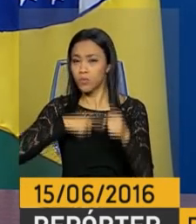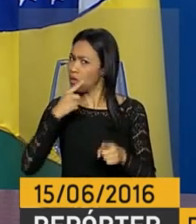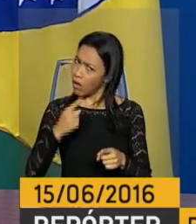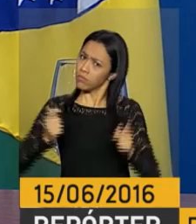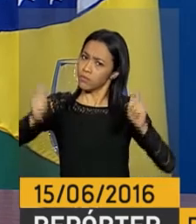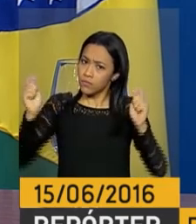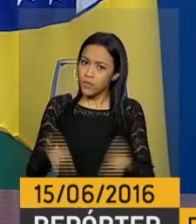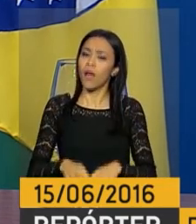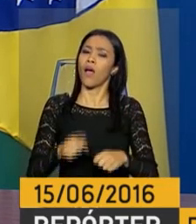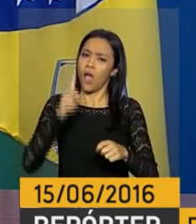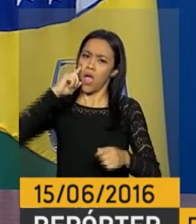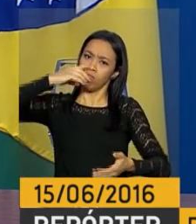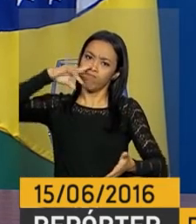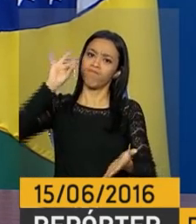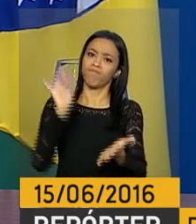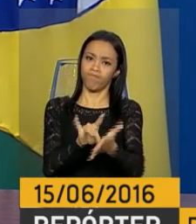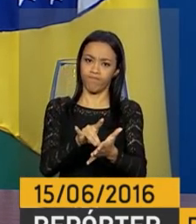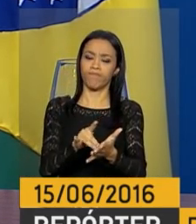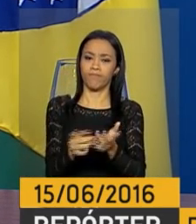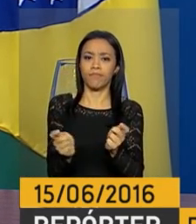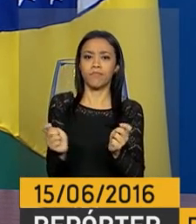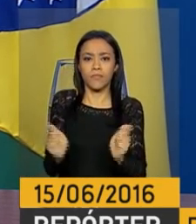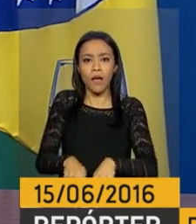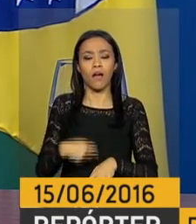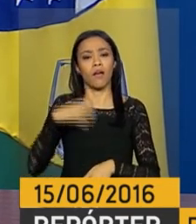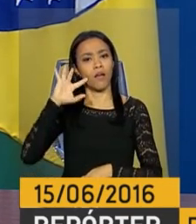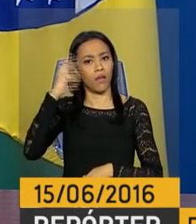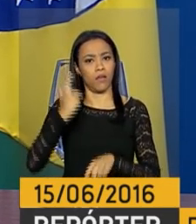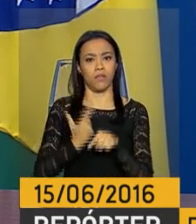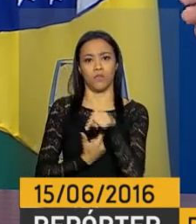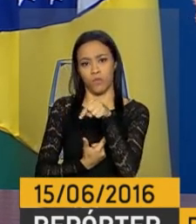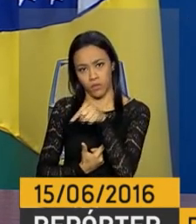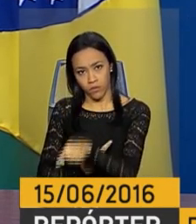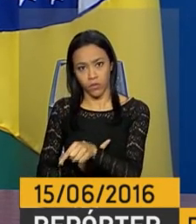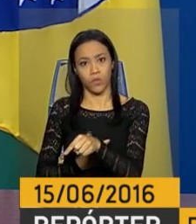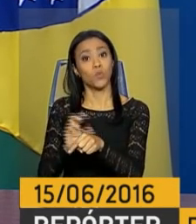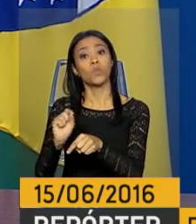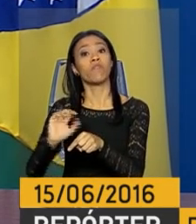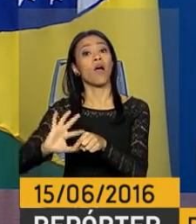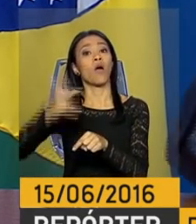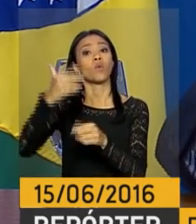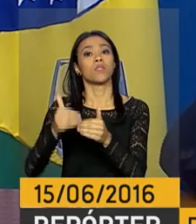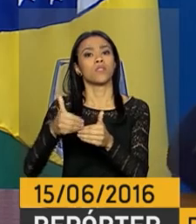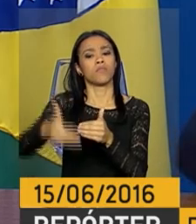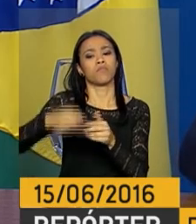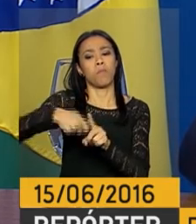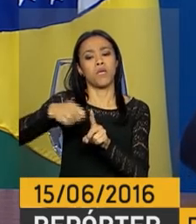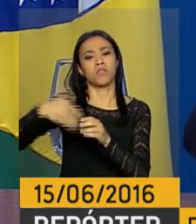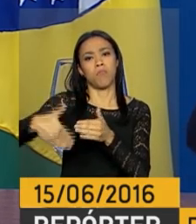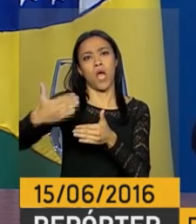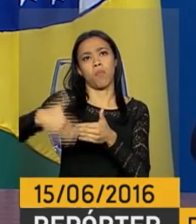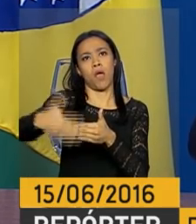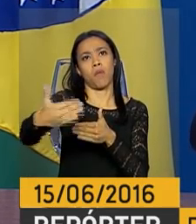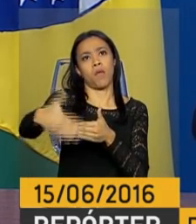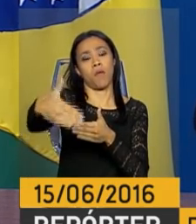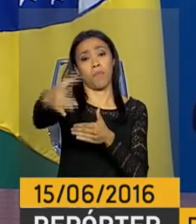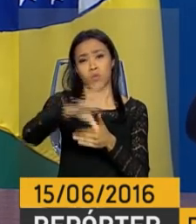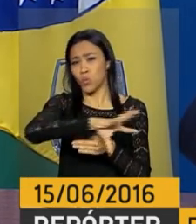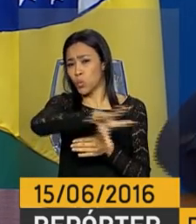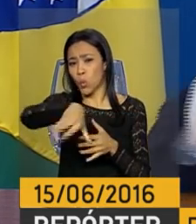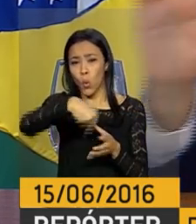bastante realista e precisa ah do que vai acontecer nos últimos meses, se todos os empenhos já